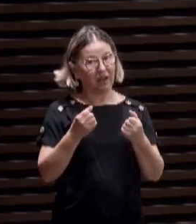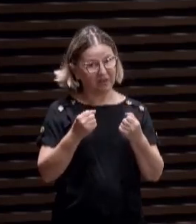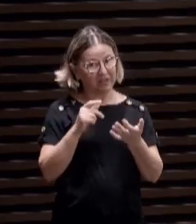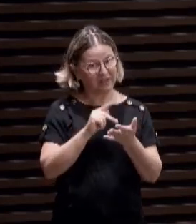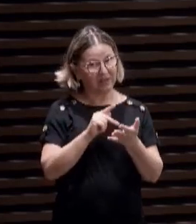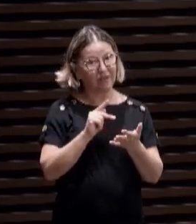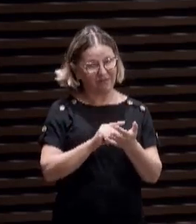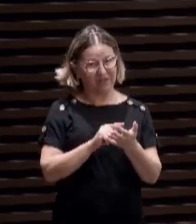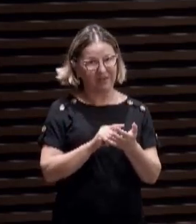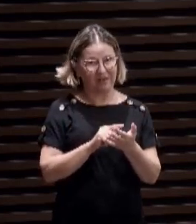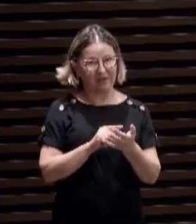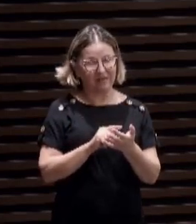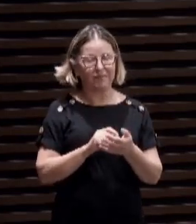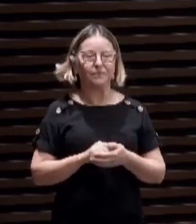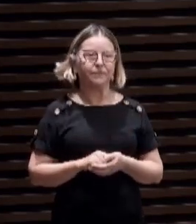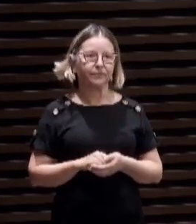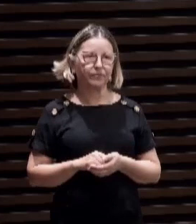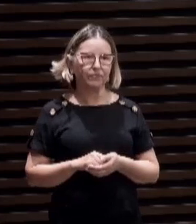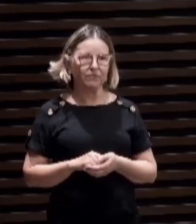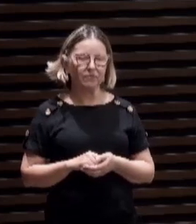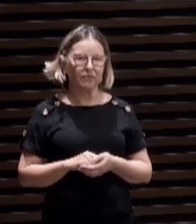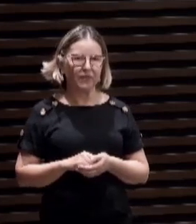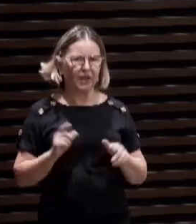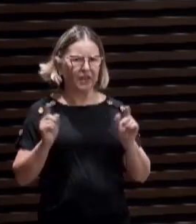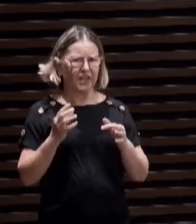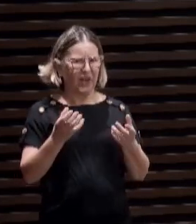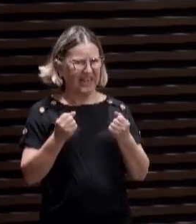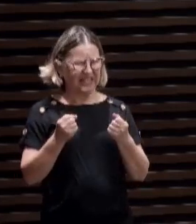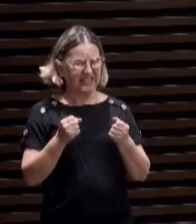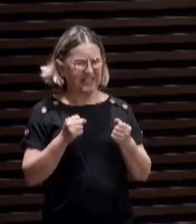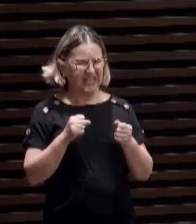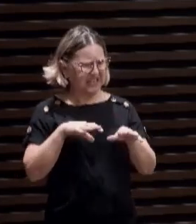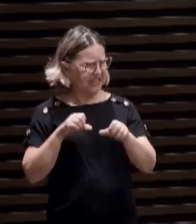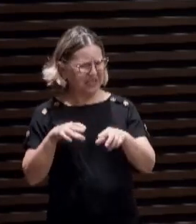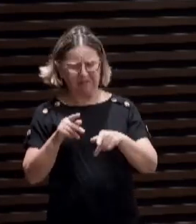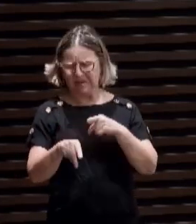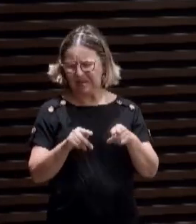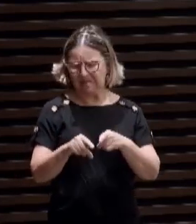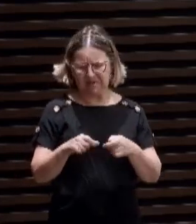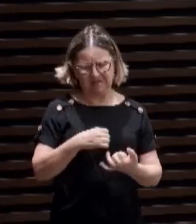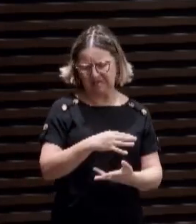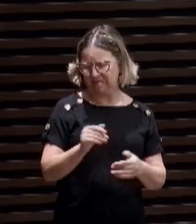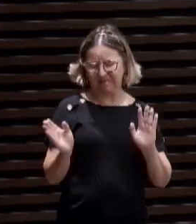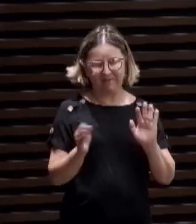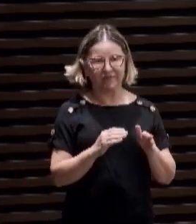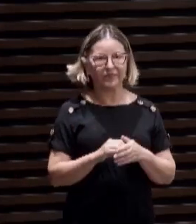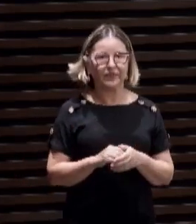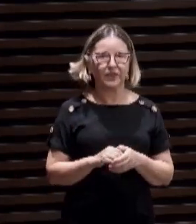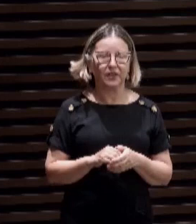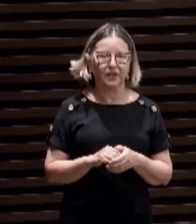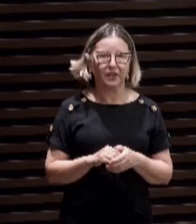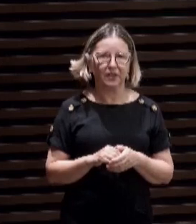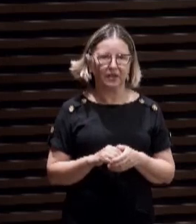É a aceitação de doutrinas conforme a minha conveniência. Esse é um tipo de madeira, feno e palha que nós corremos o